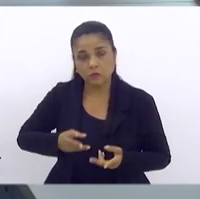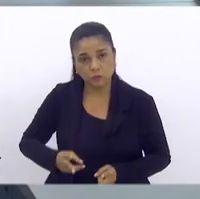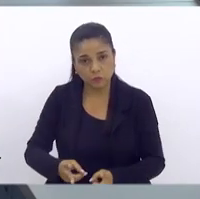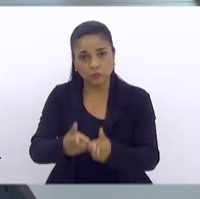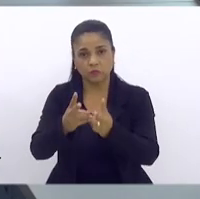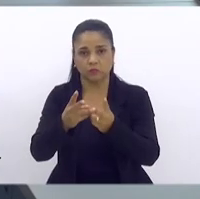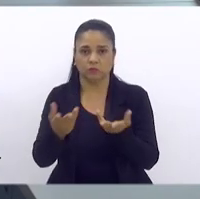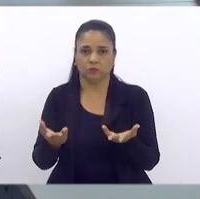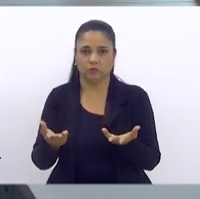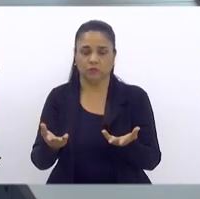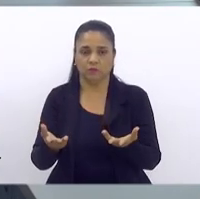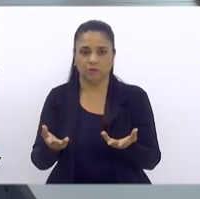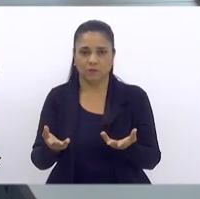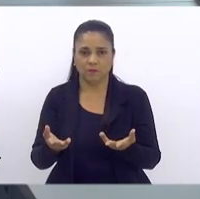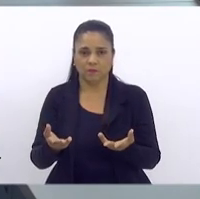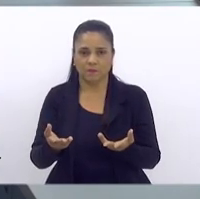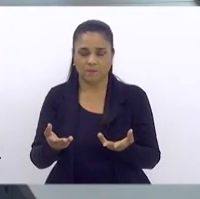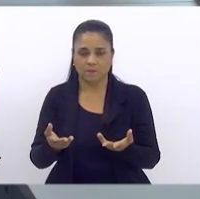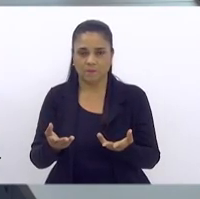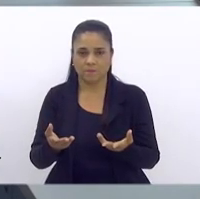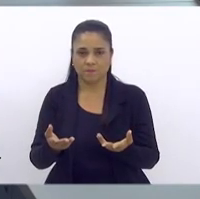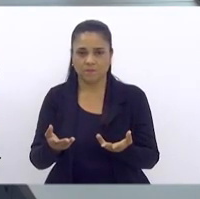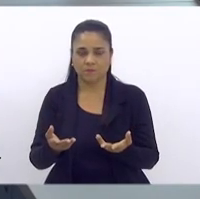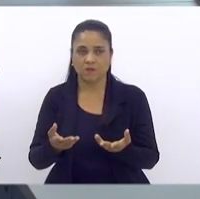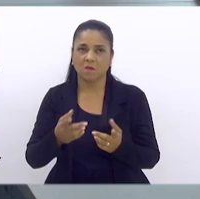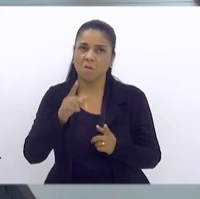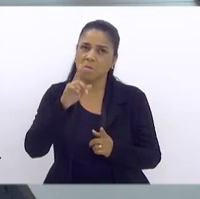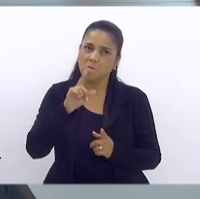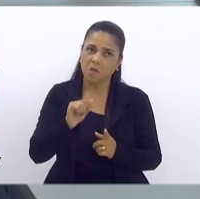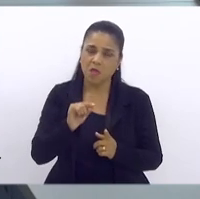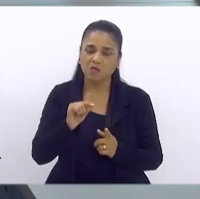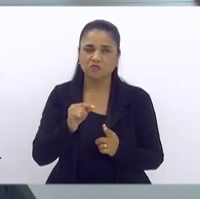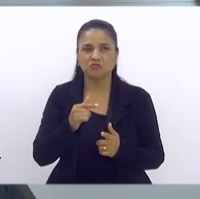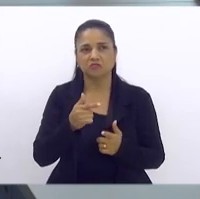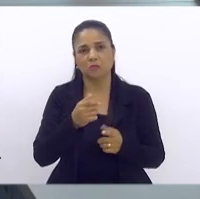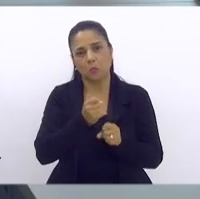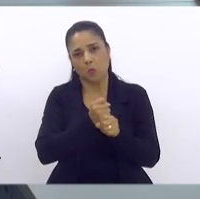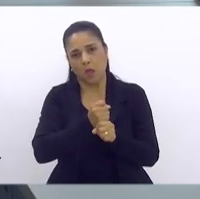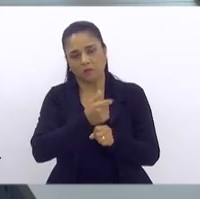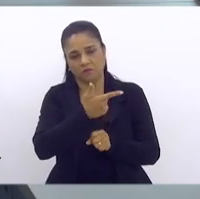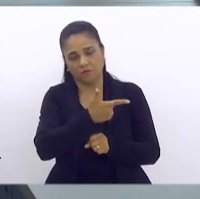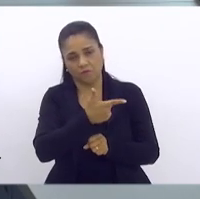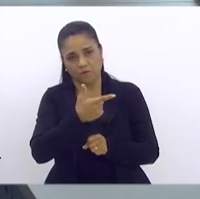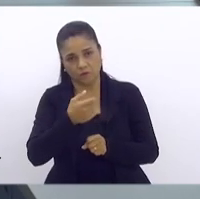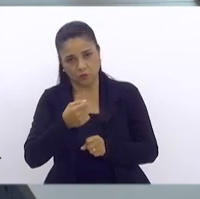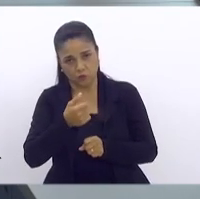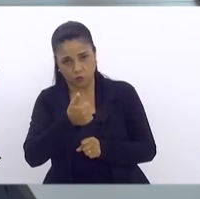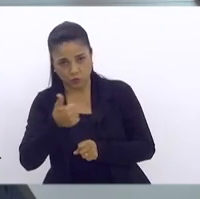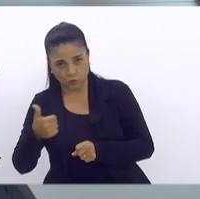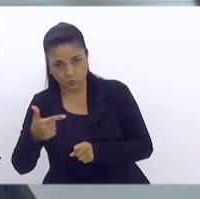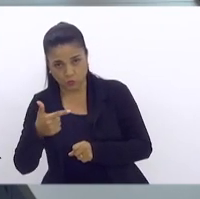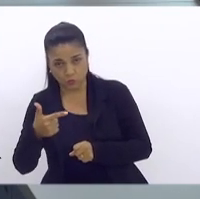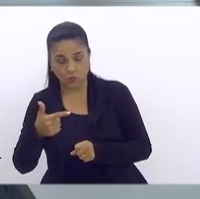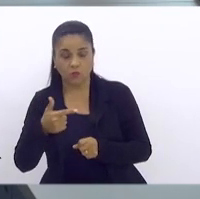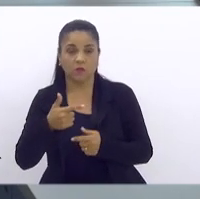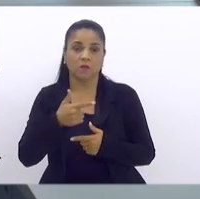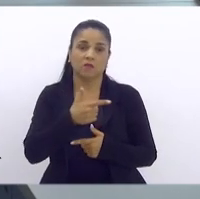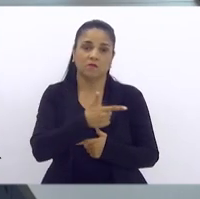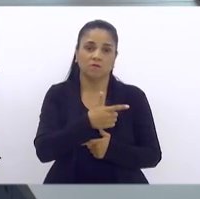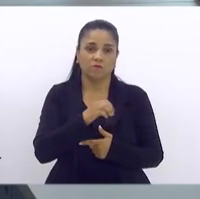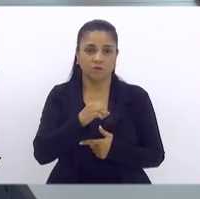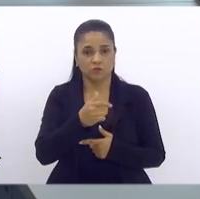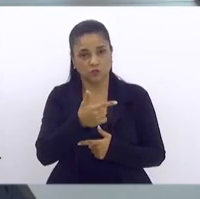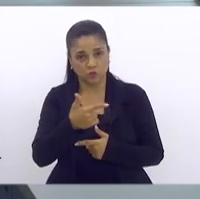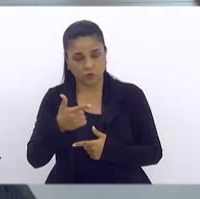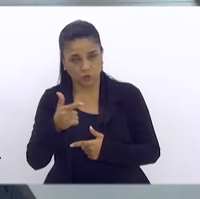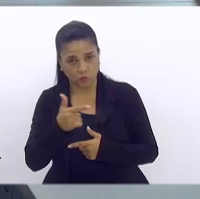é. Com menos intensidade que 21, 22, porque não estávamos mais às vésperas das eleições